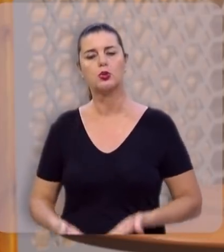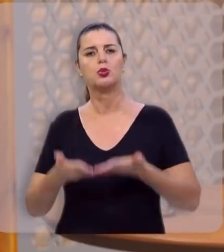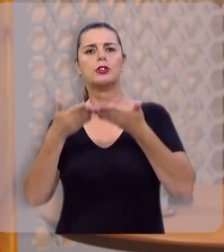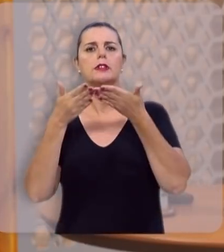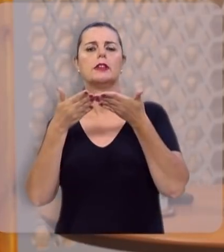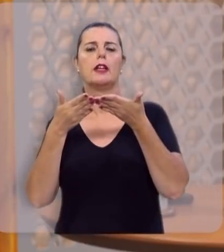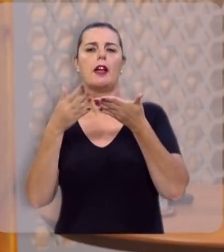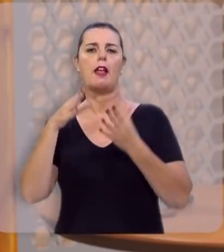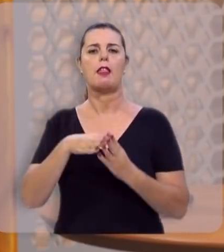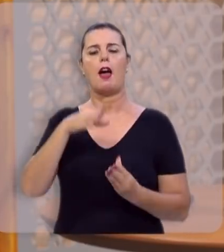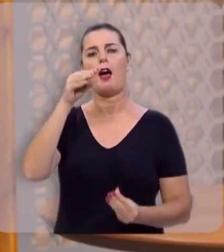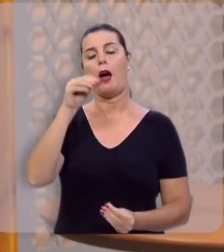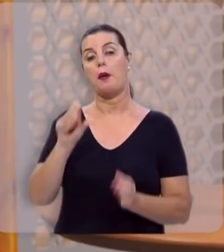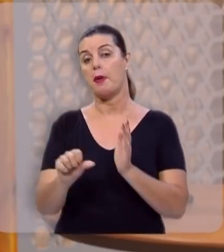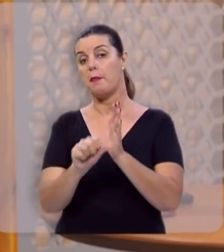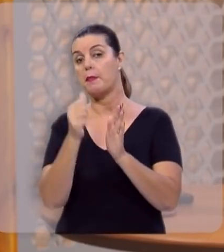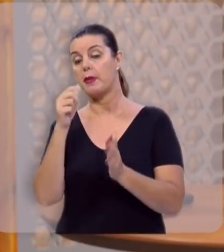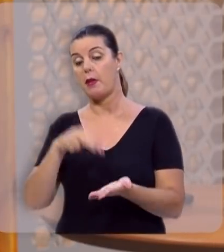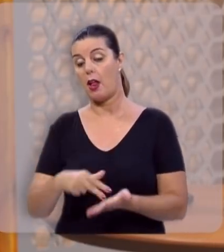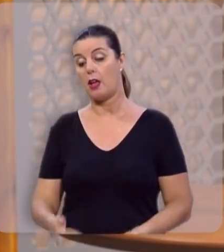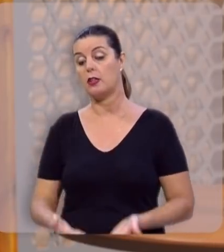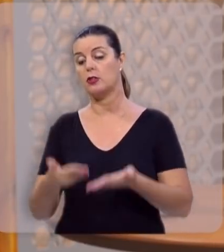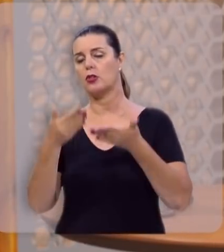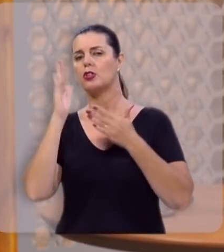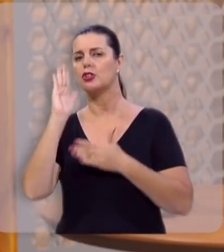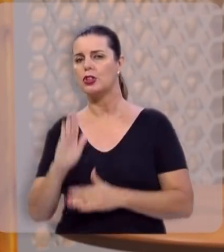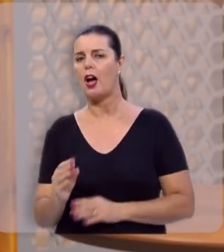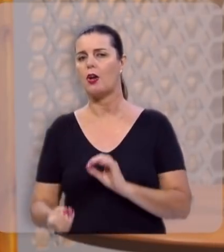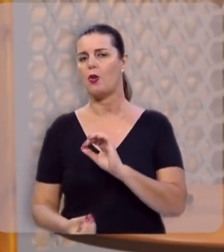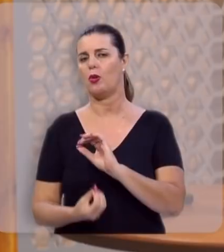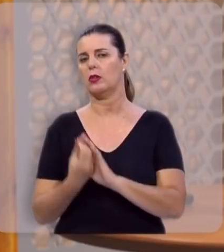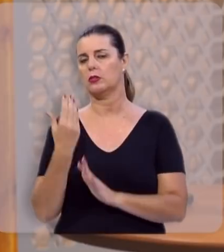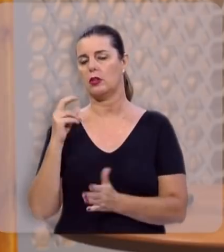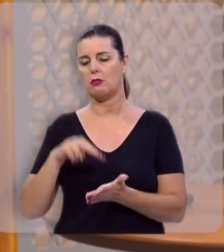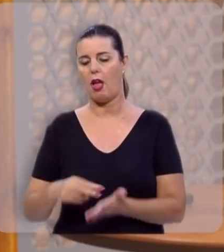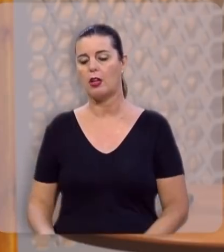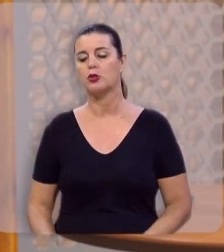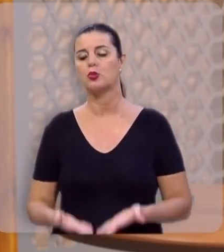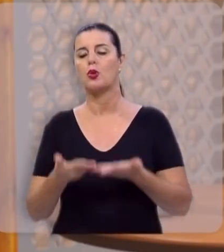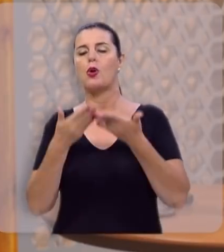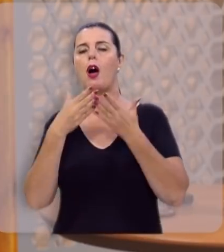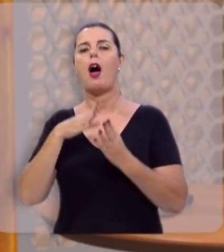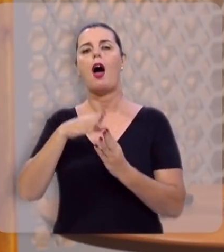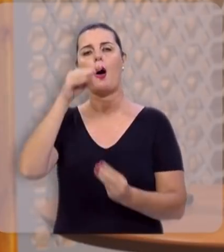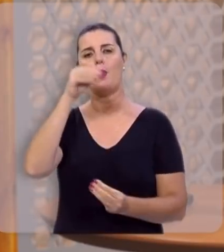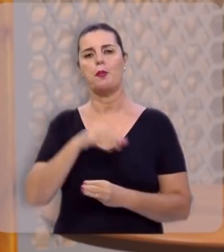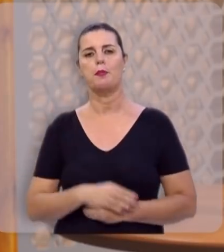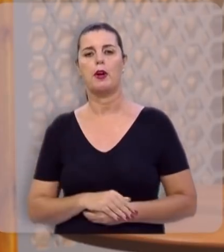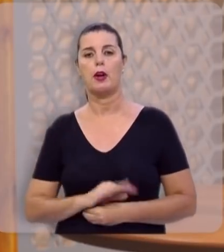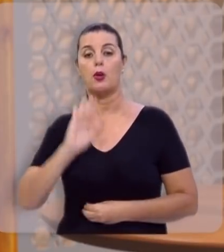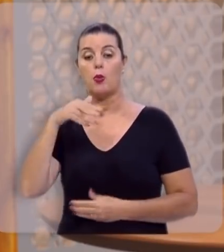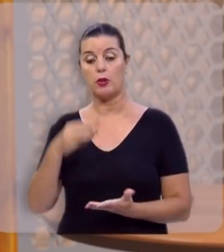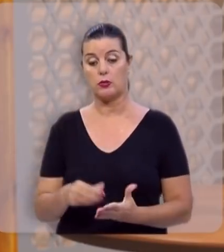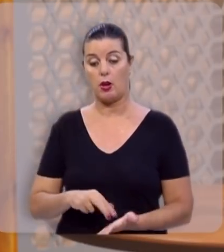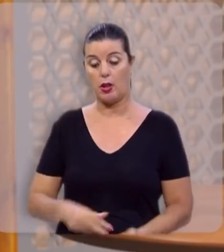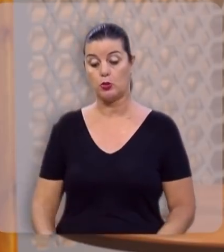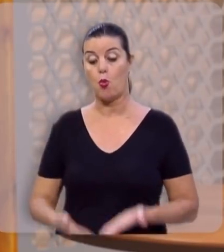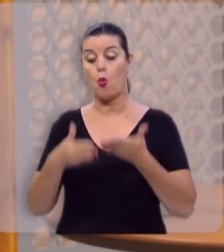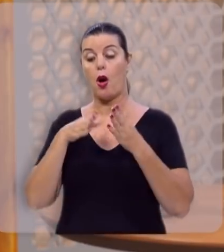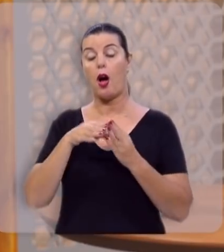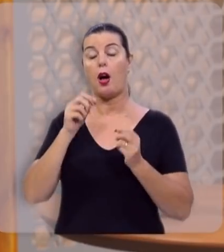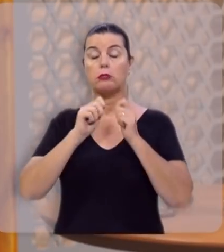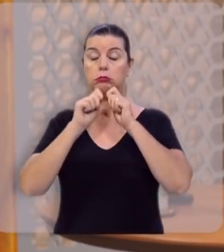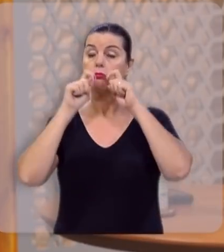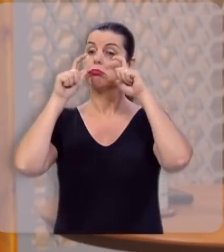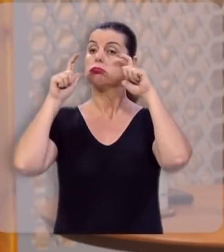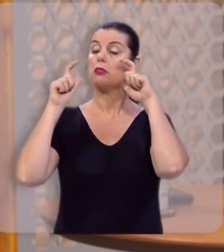na alma. A primeira ressurreição na vida do crente já aconteceu. Ele é ressuscitado na alma. E quando ele é ressuscitado,